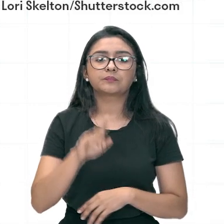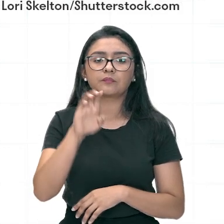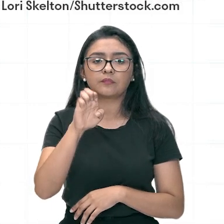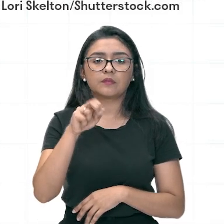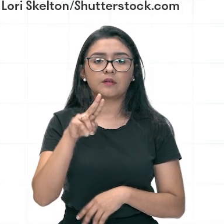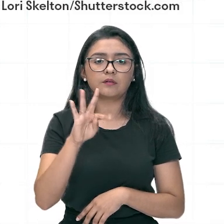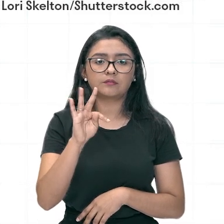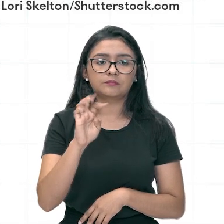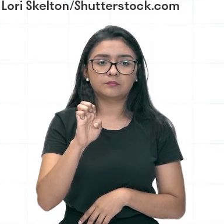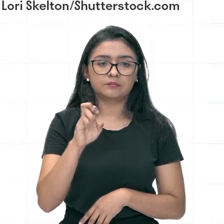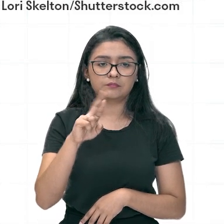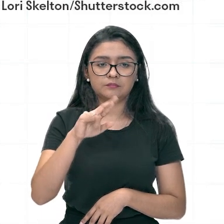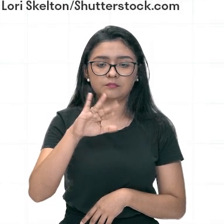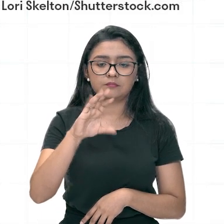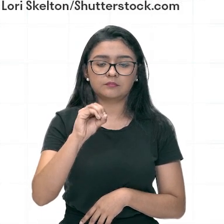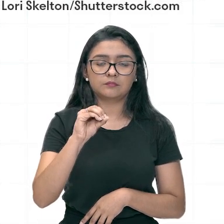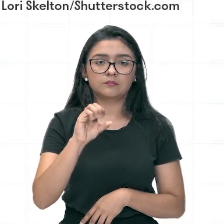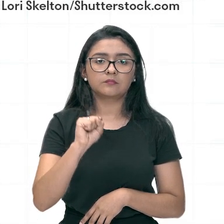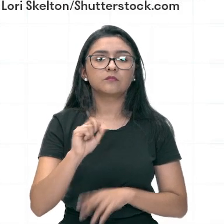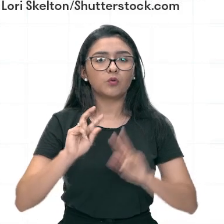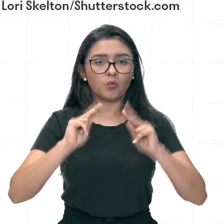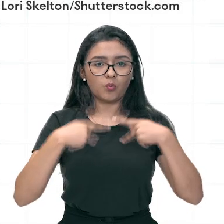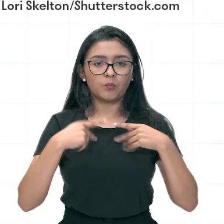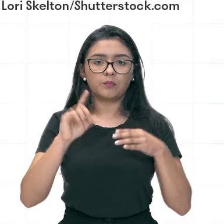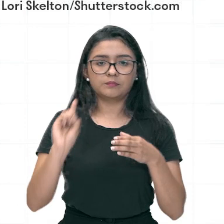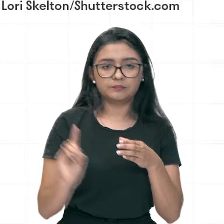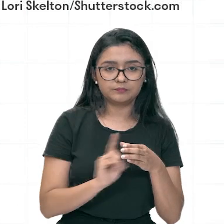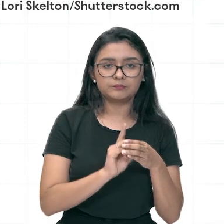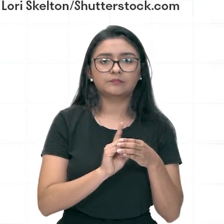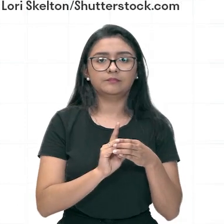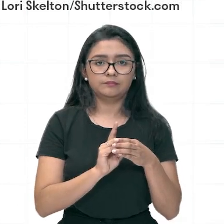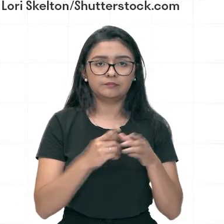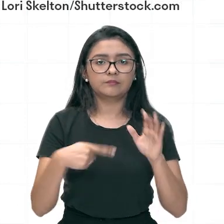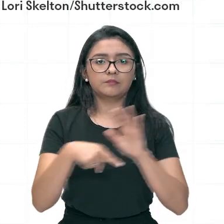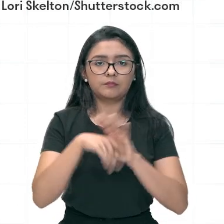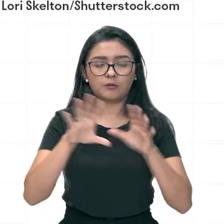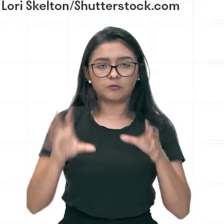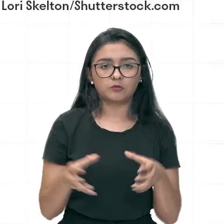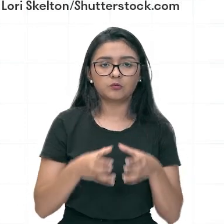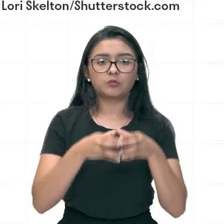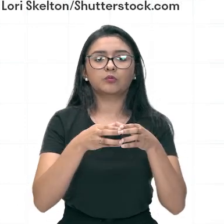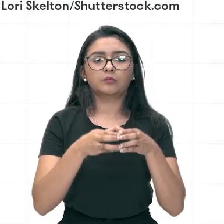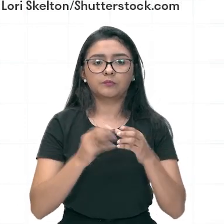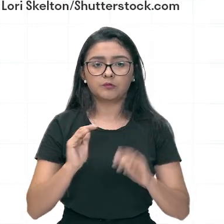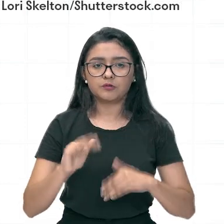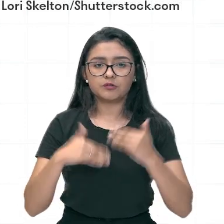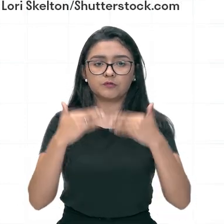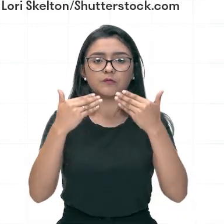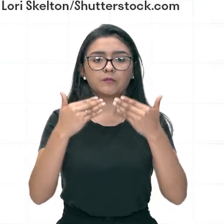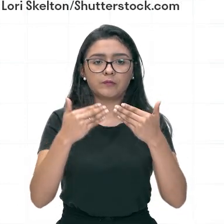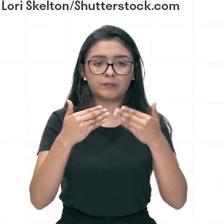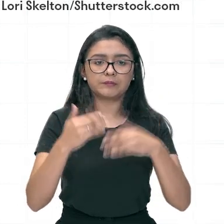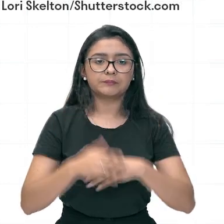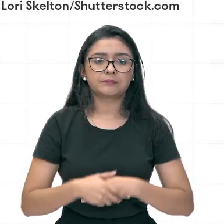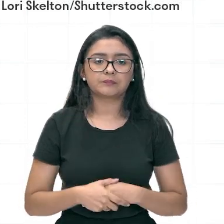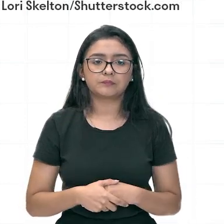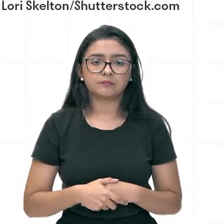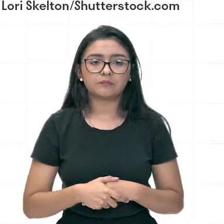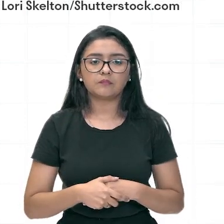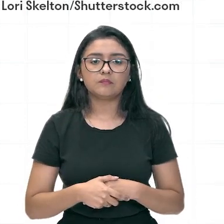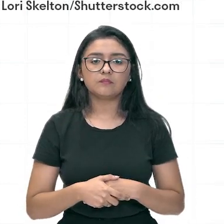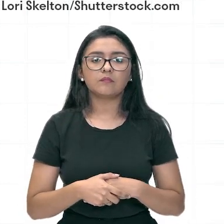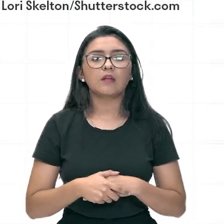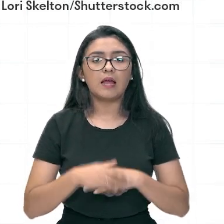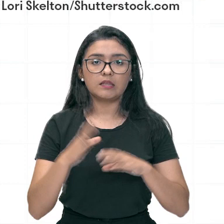o grupo onde a gente faz parte. Olha aí, presença de placentas complexas. O desenvolvimento ele é